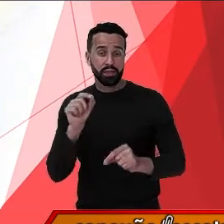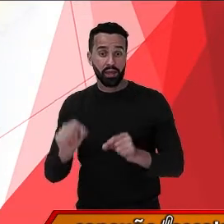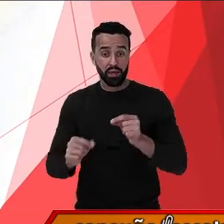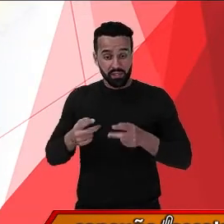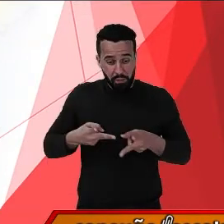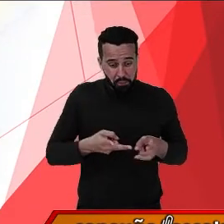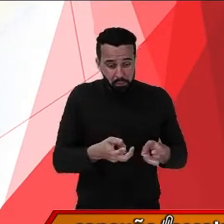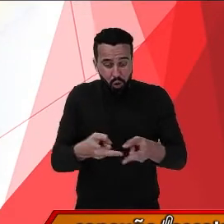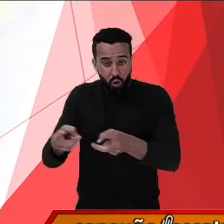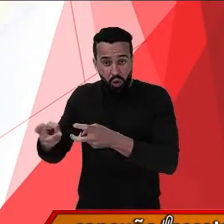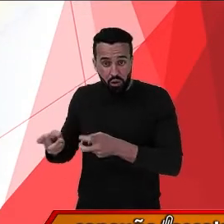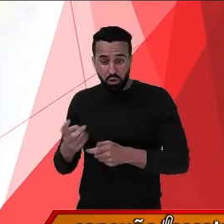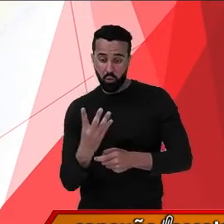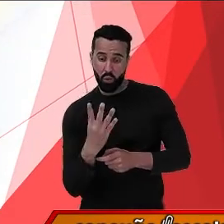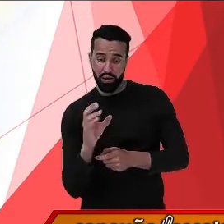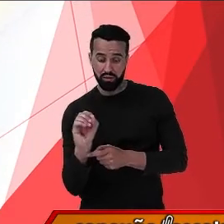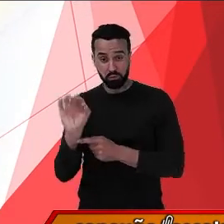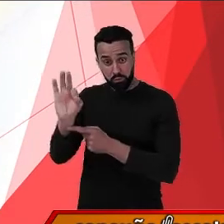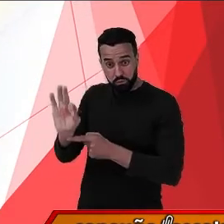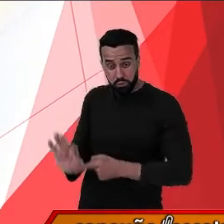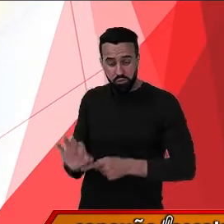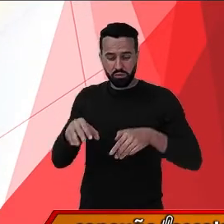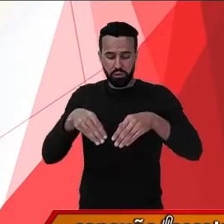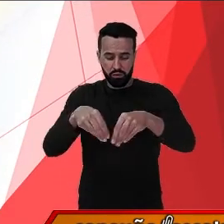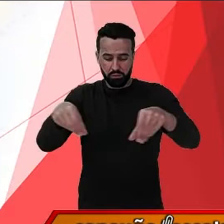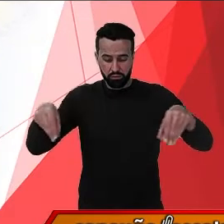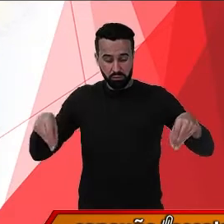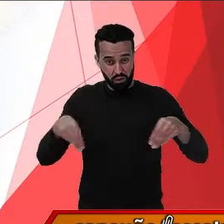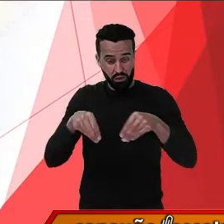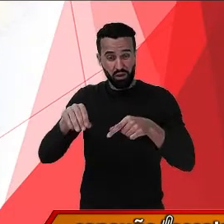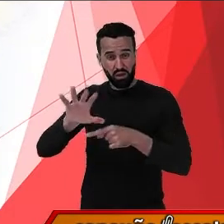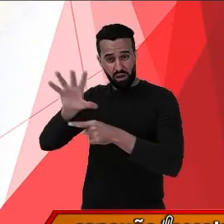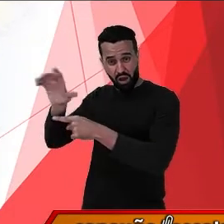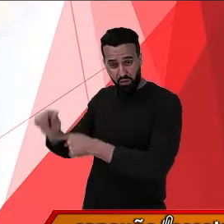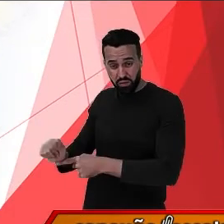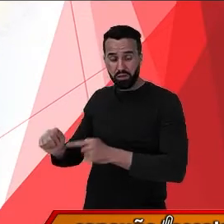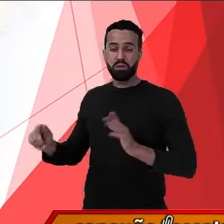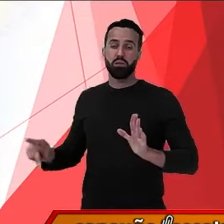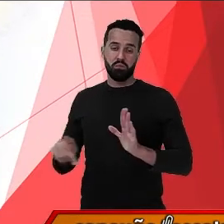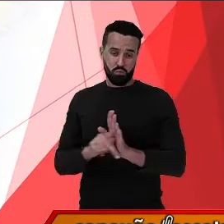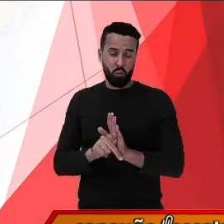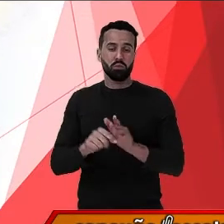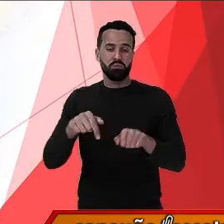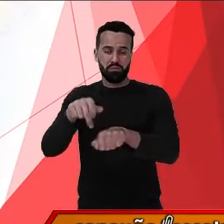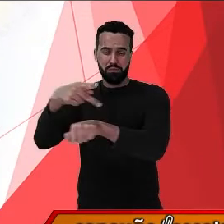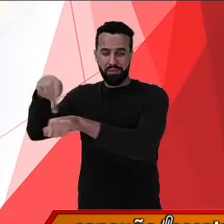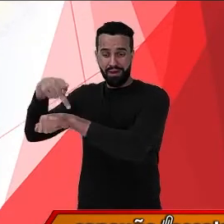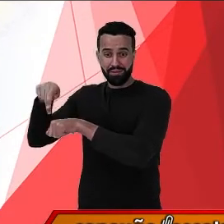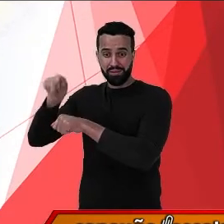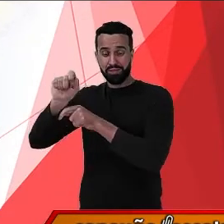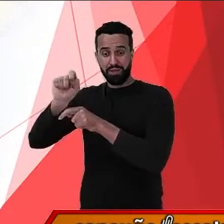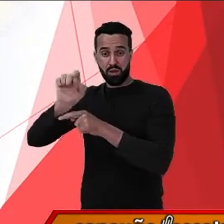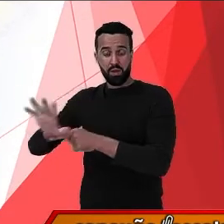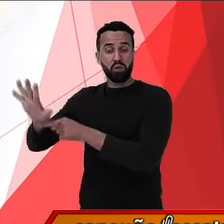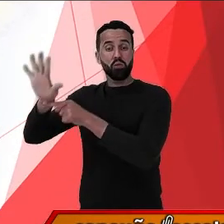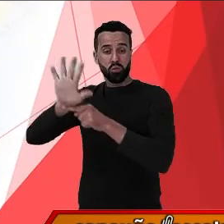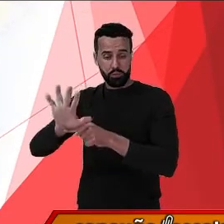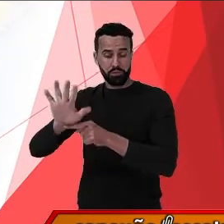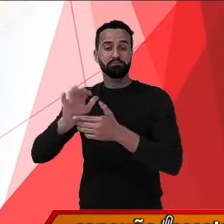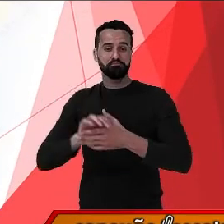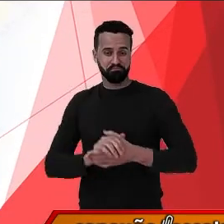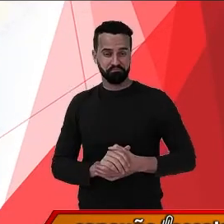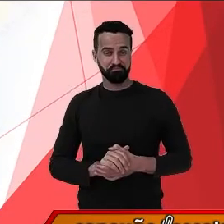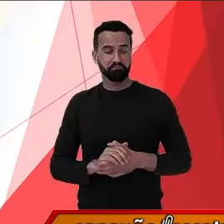40% das terras agricultáveis na África pertencem às transnacionais. Sem mencionar